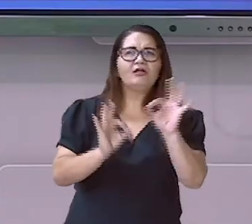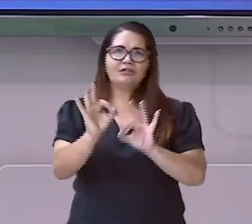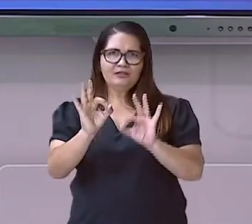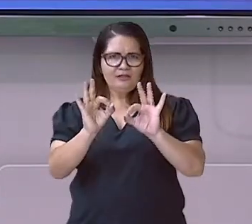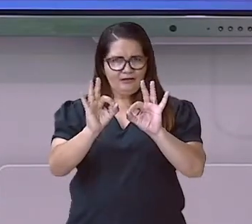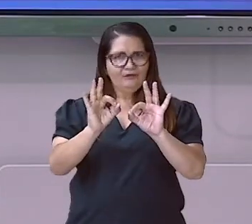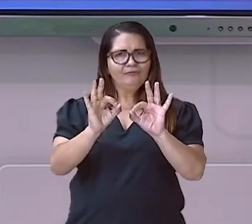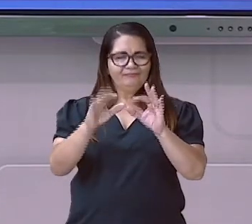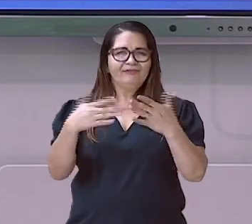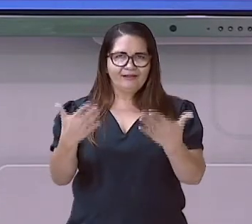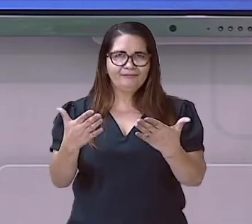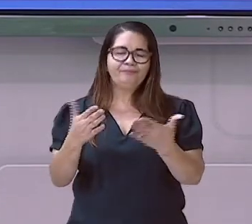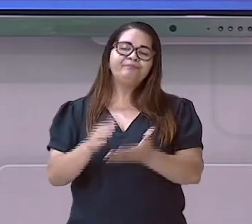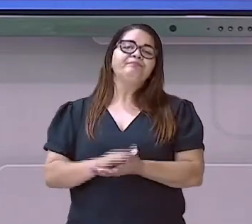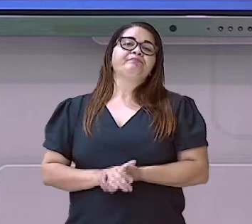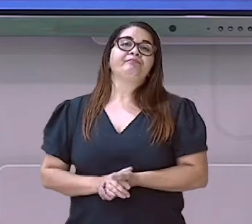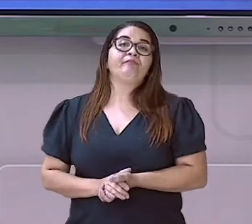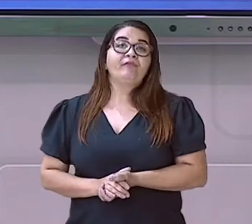correta.